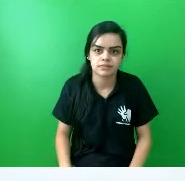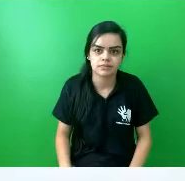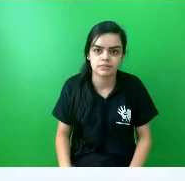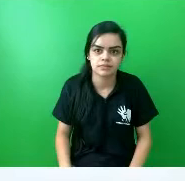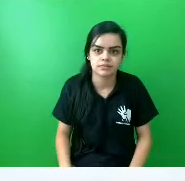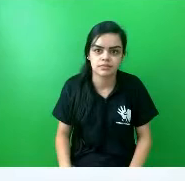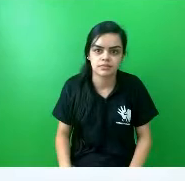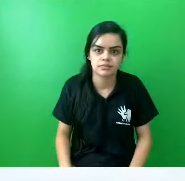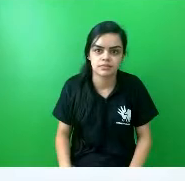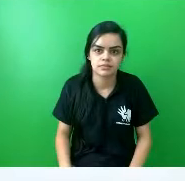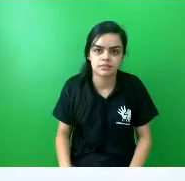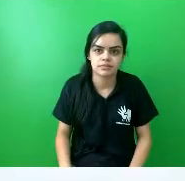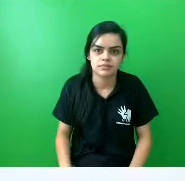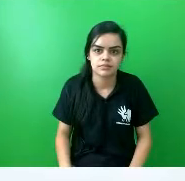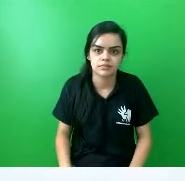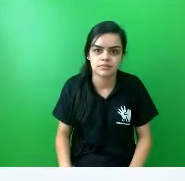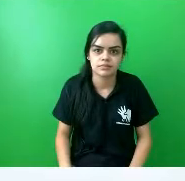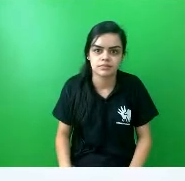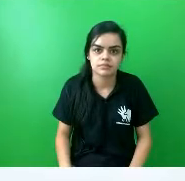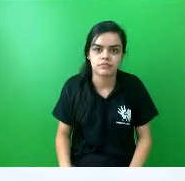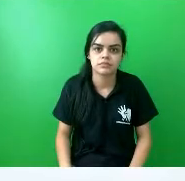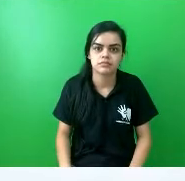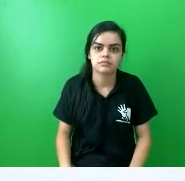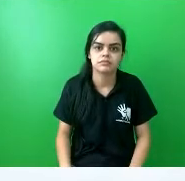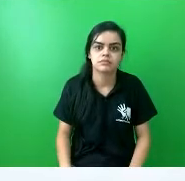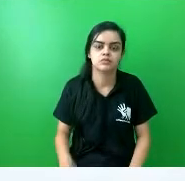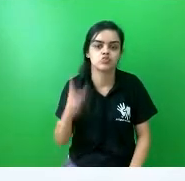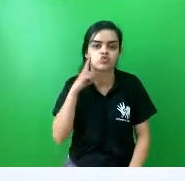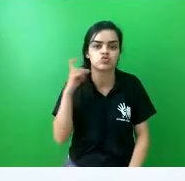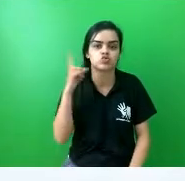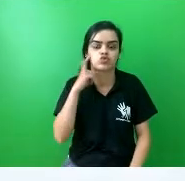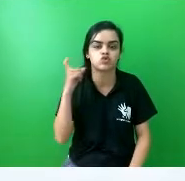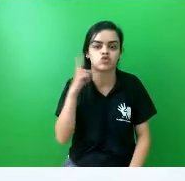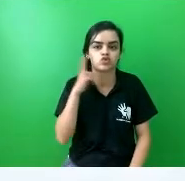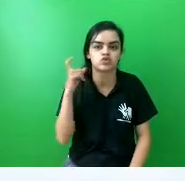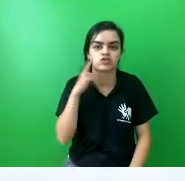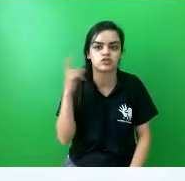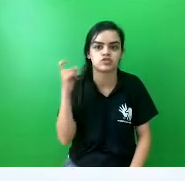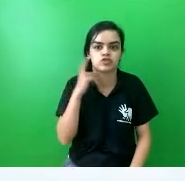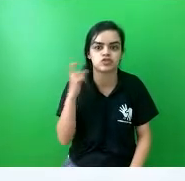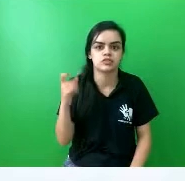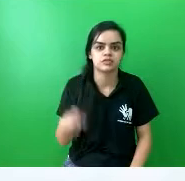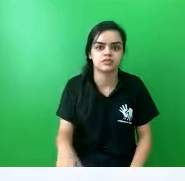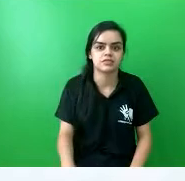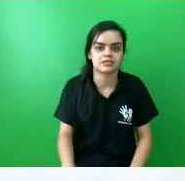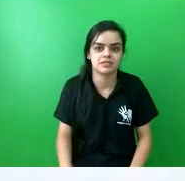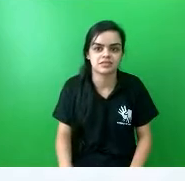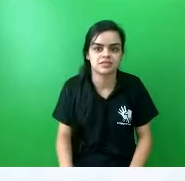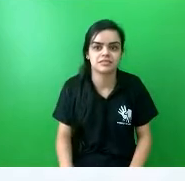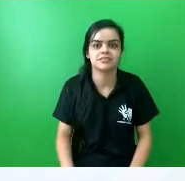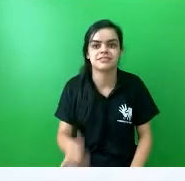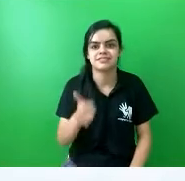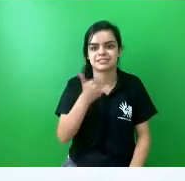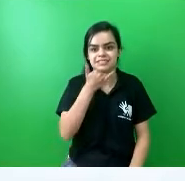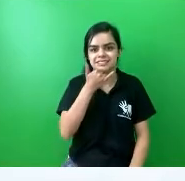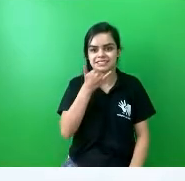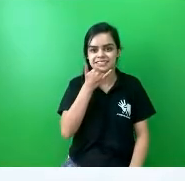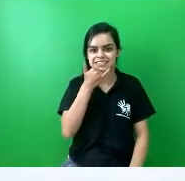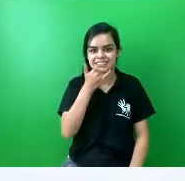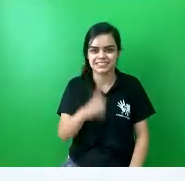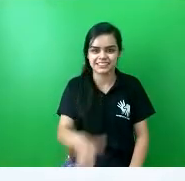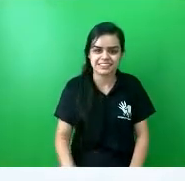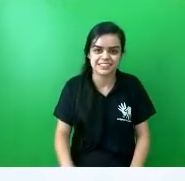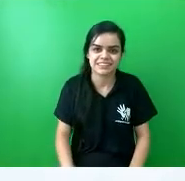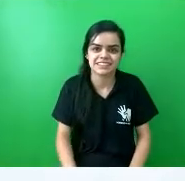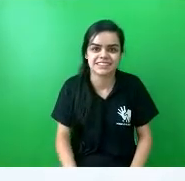Jonas? Jonas, o seu som está desligado. Desculpa, eu desliguei aqui, perdão.